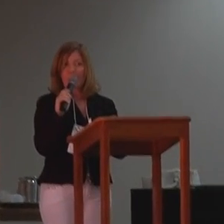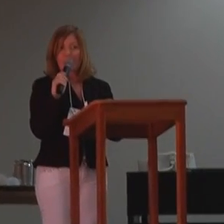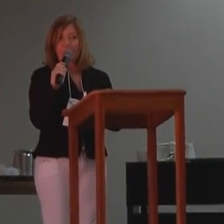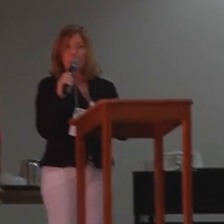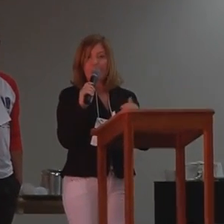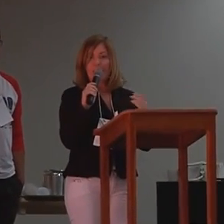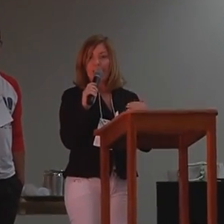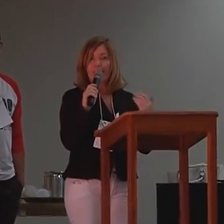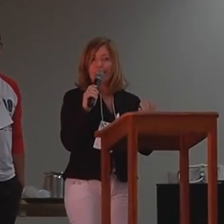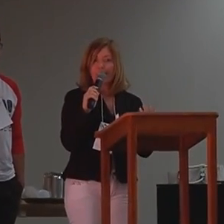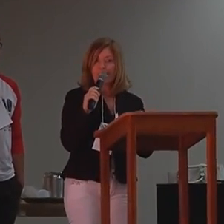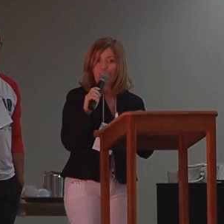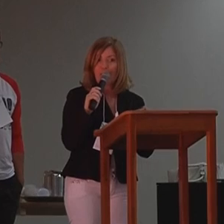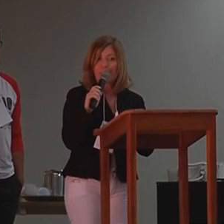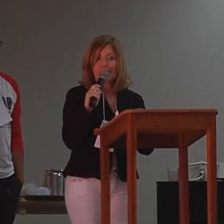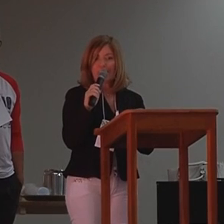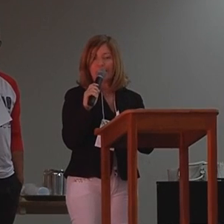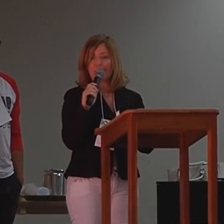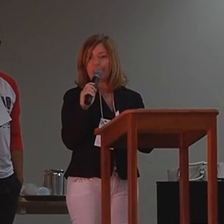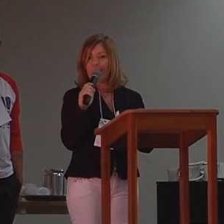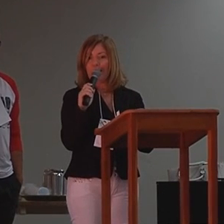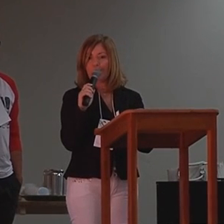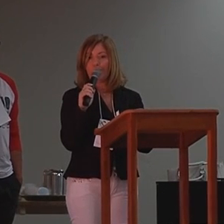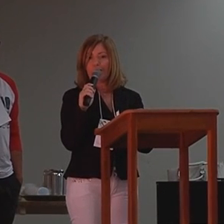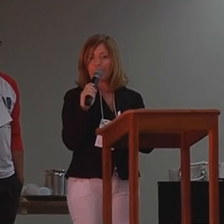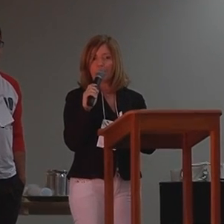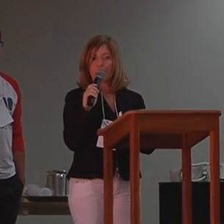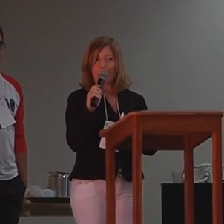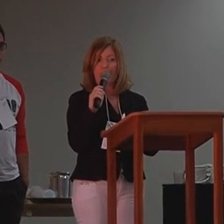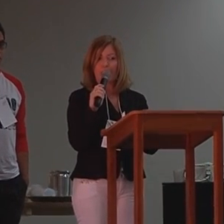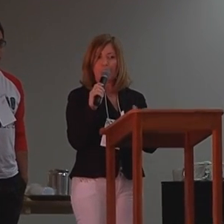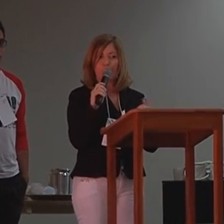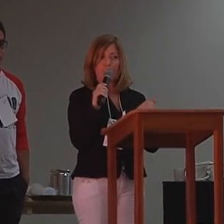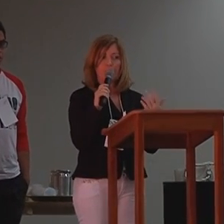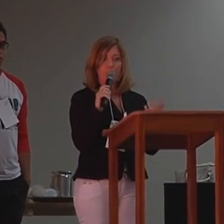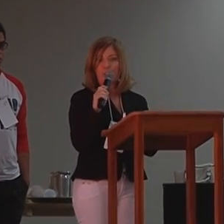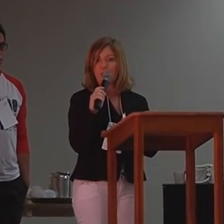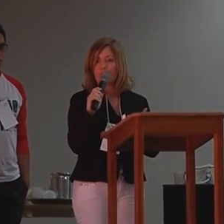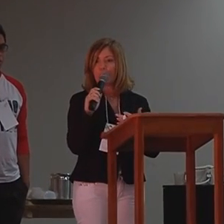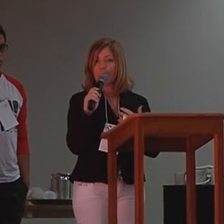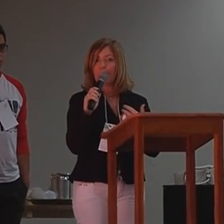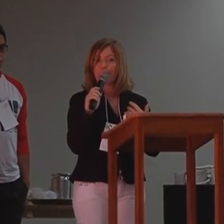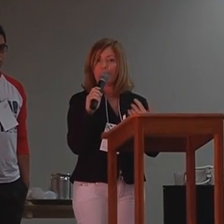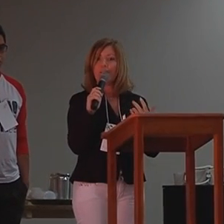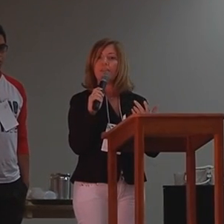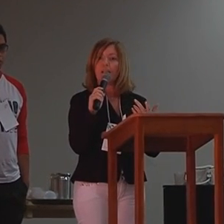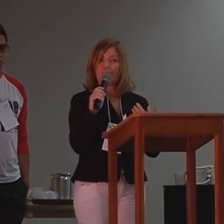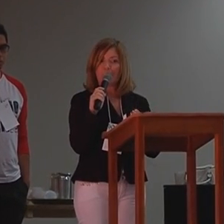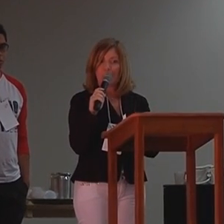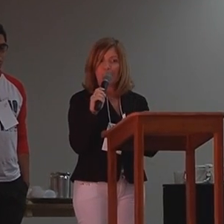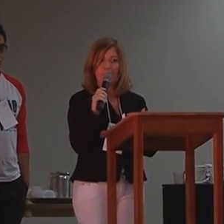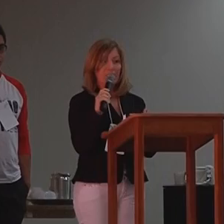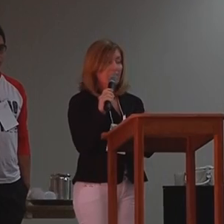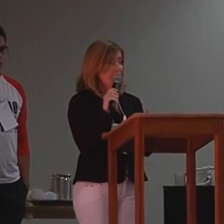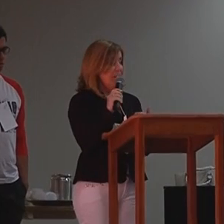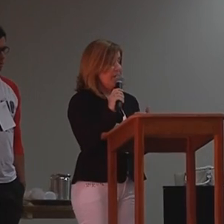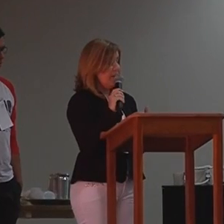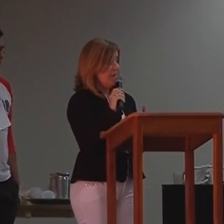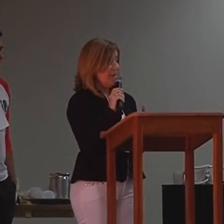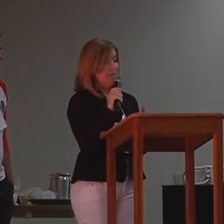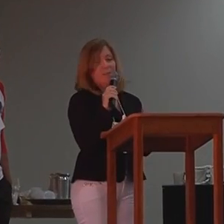silêncio, respeitar cada fala de cada candidato, a gente vai poder fluir, a gente vai poder analisar